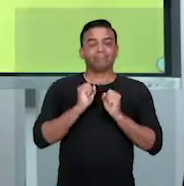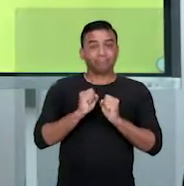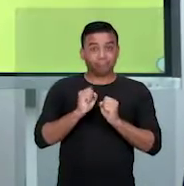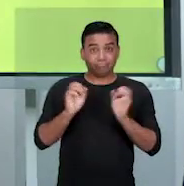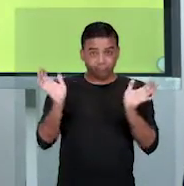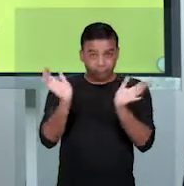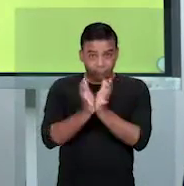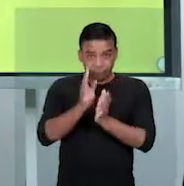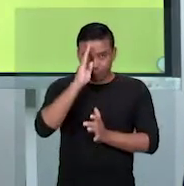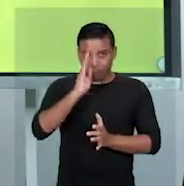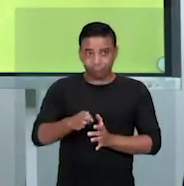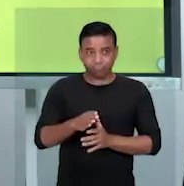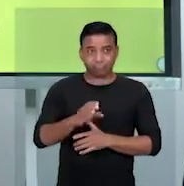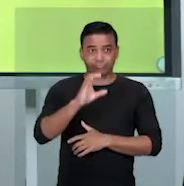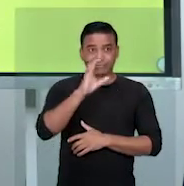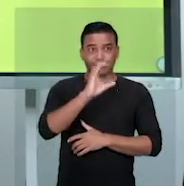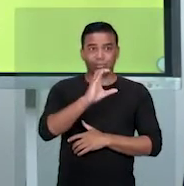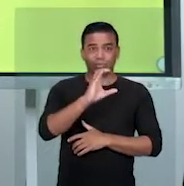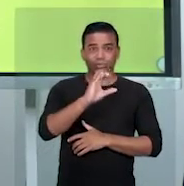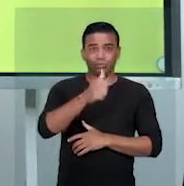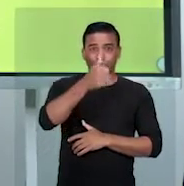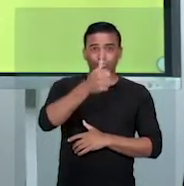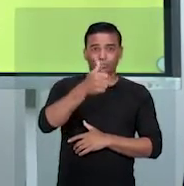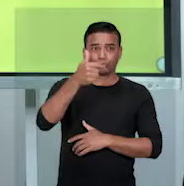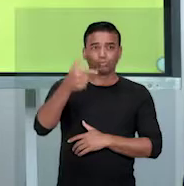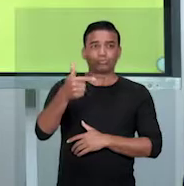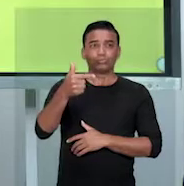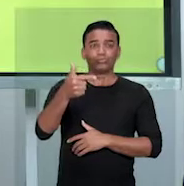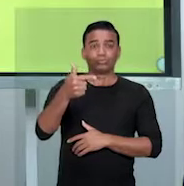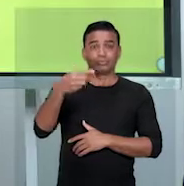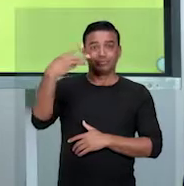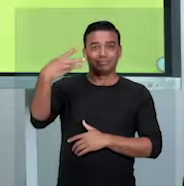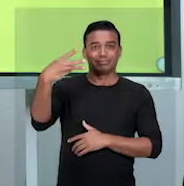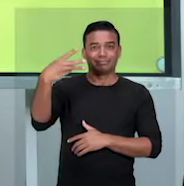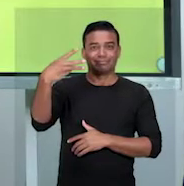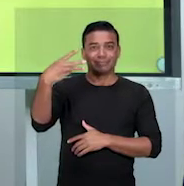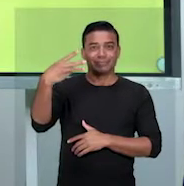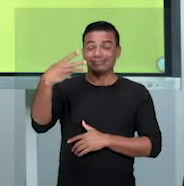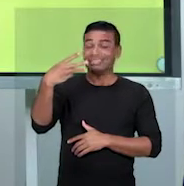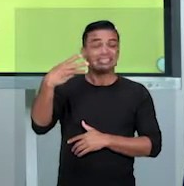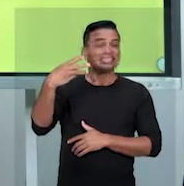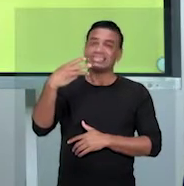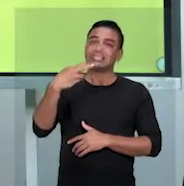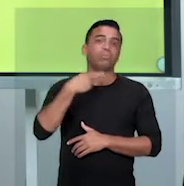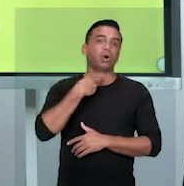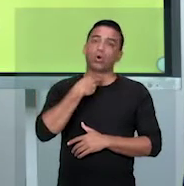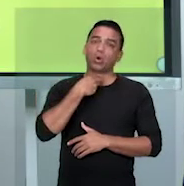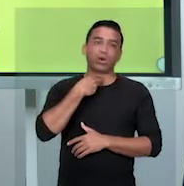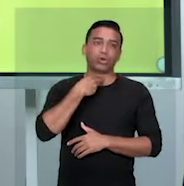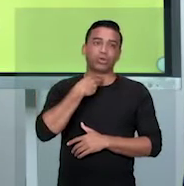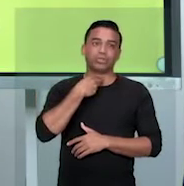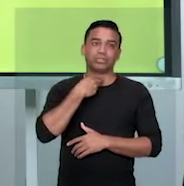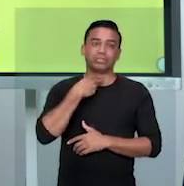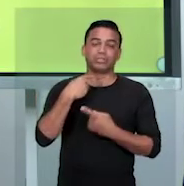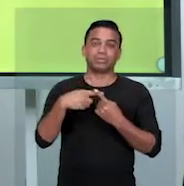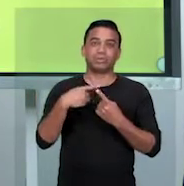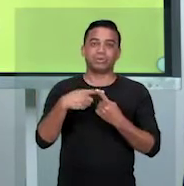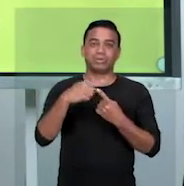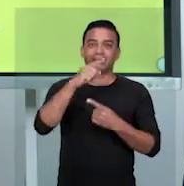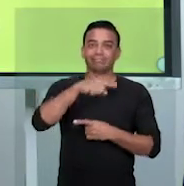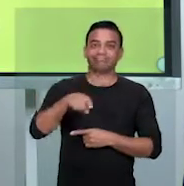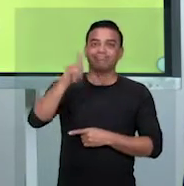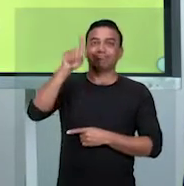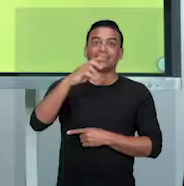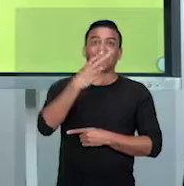principal esse carbono e esse carbono? Não, porque aqui eu vou ter